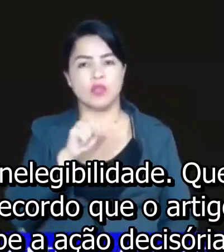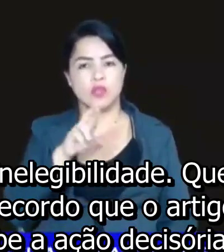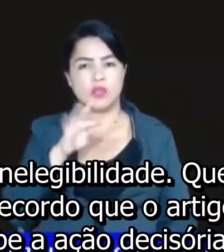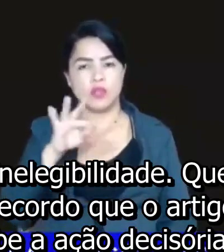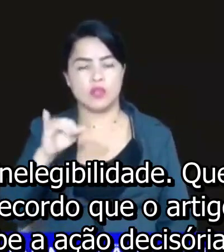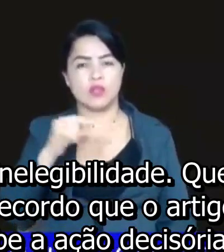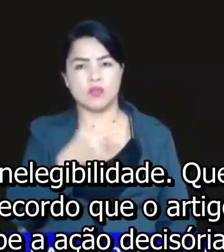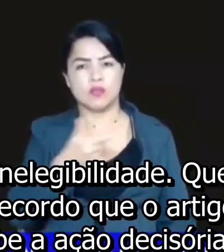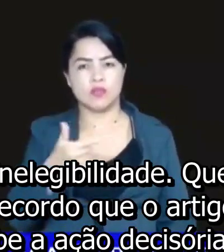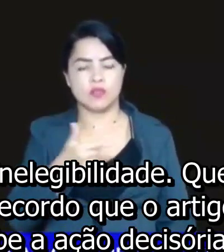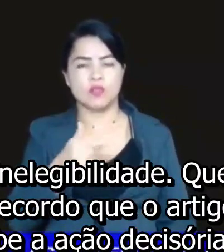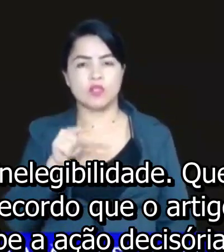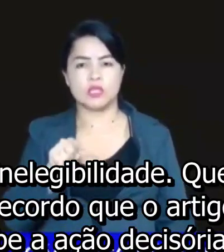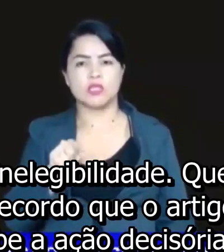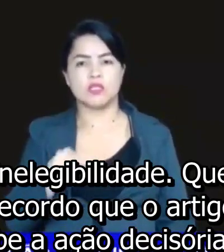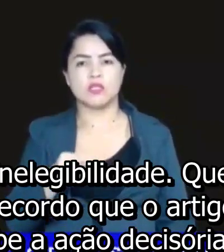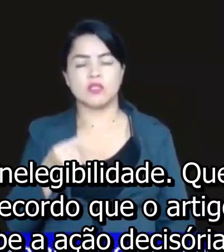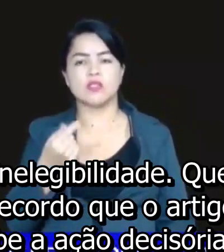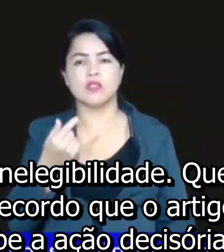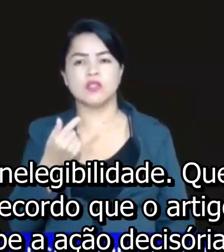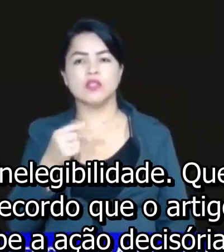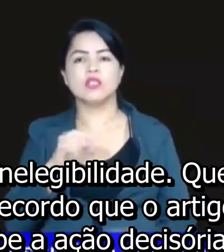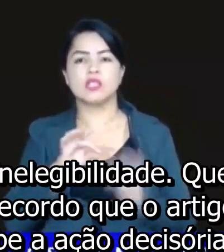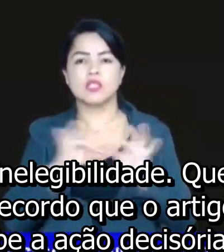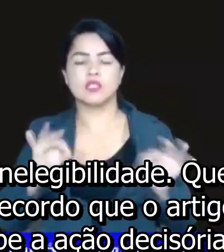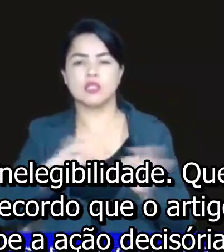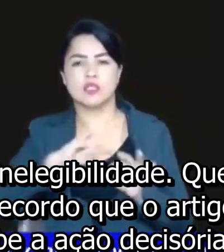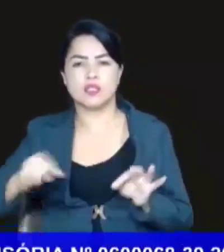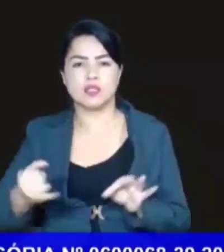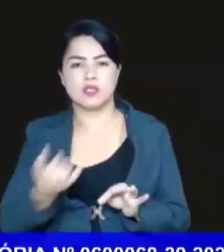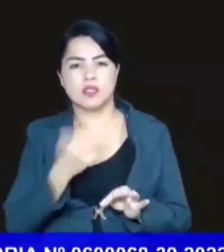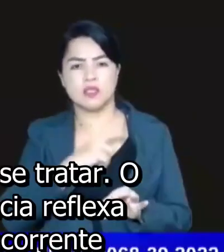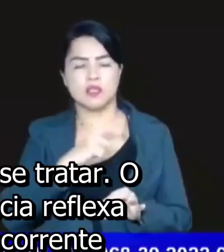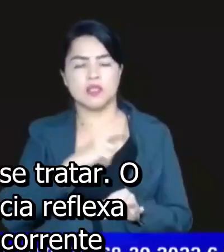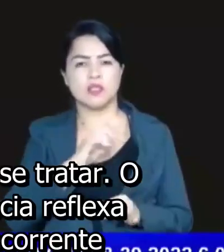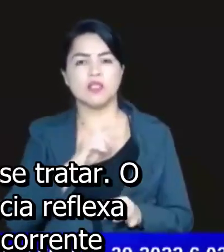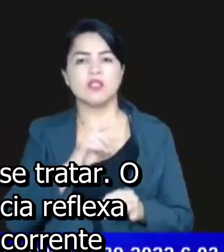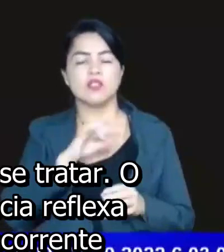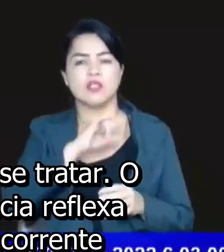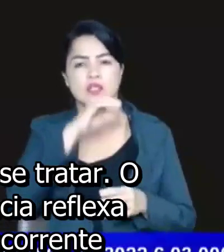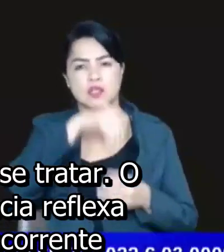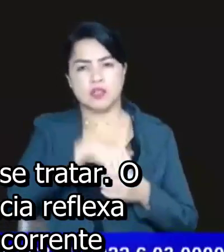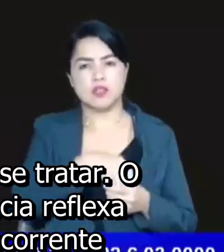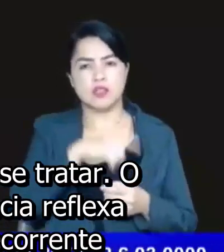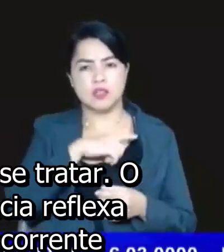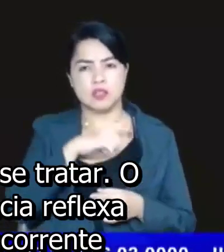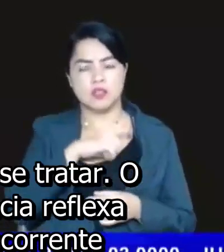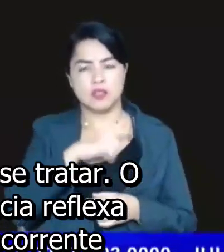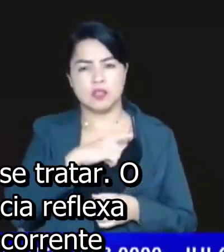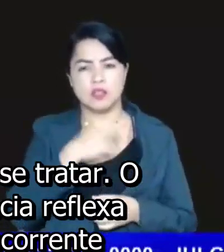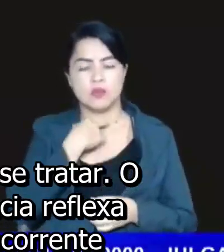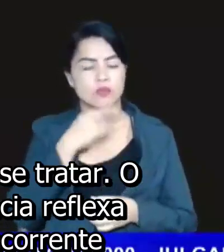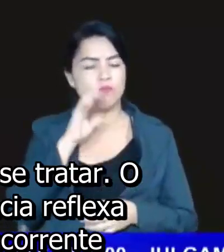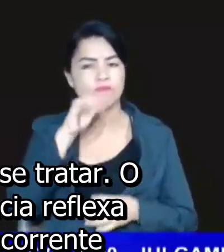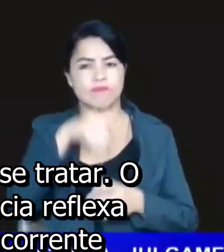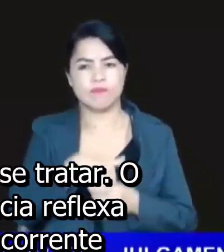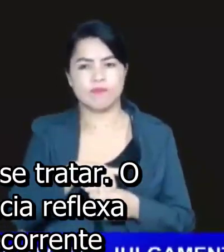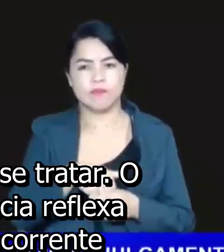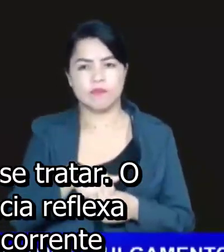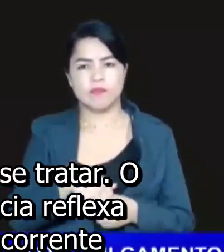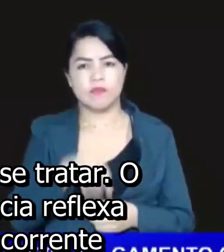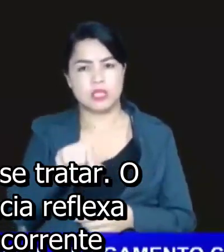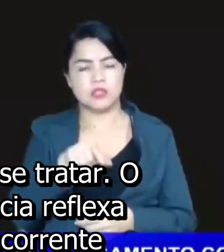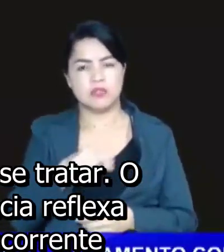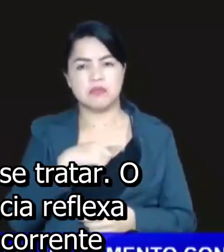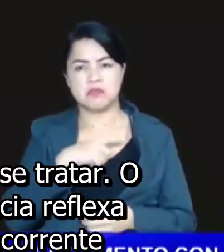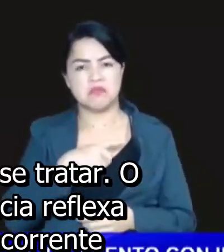inciso 1, a linha J do Código Eleitoral, indica que cabe a ação rescisória nos casos de inelegibilidade. E não é